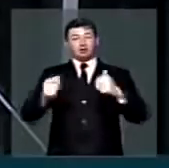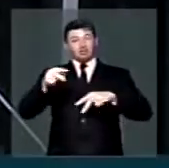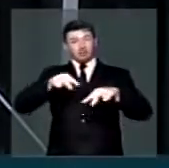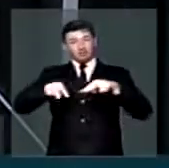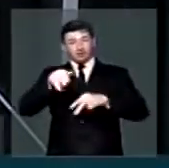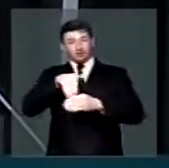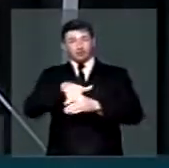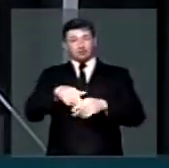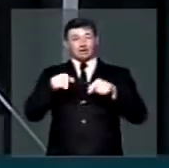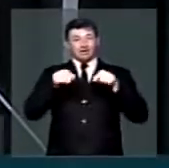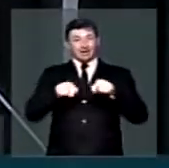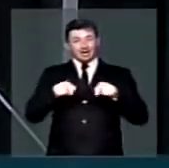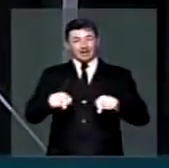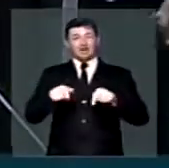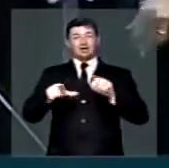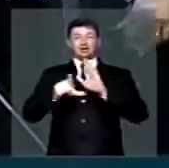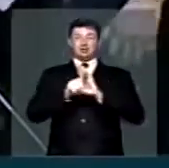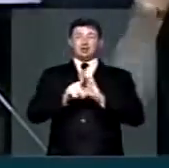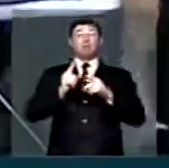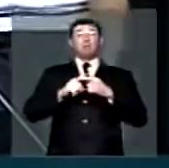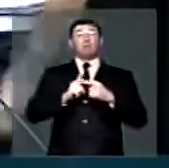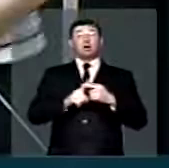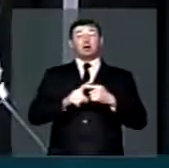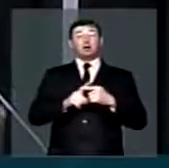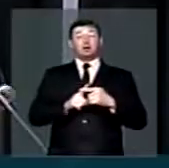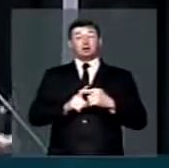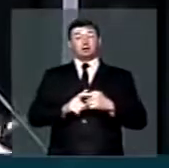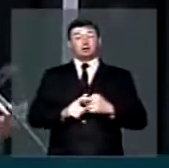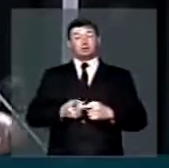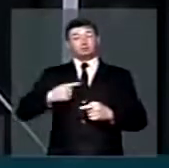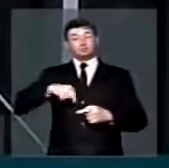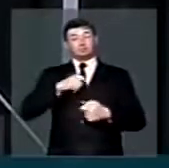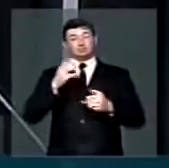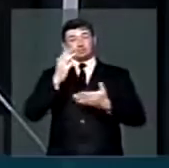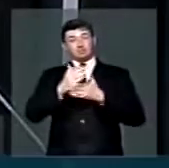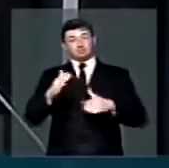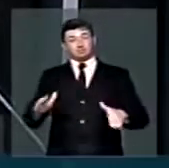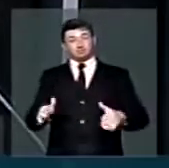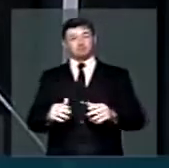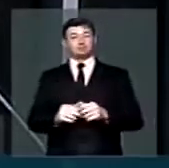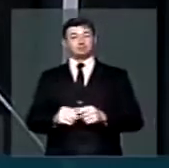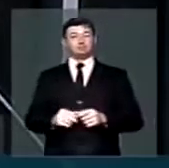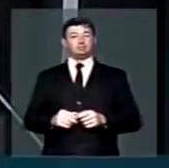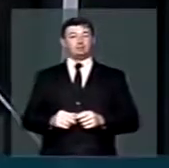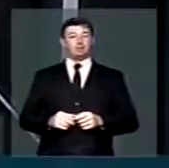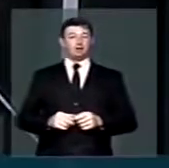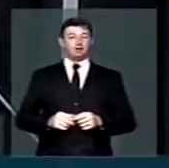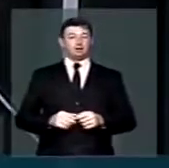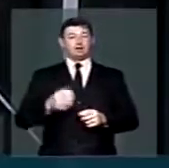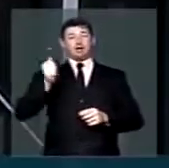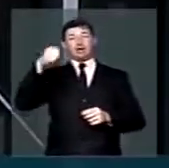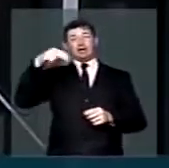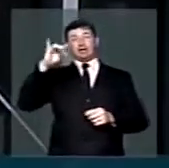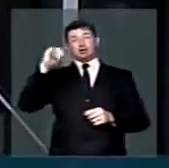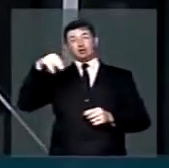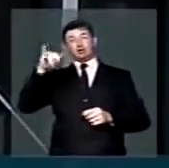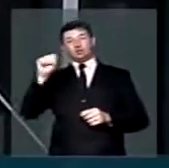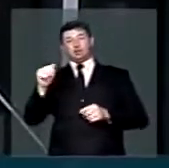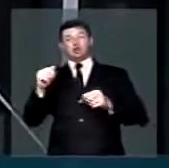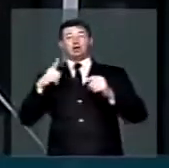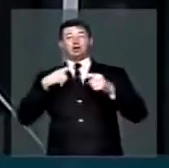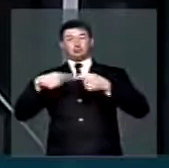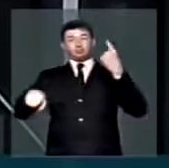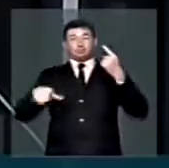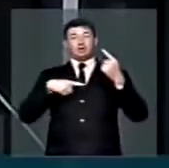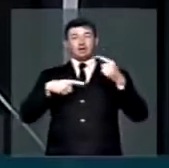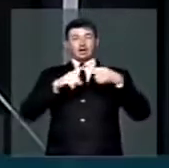e votar esta matéria, a fim de que nós acabemos de vez com a antinomia entre o artigo